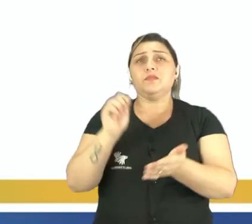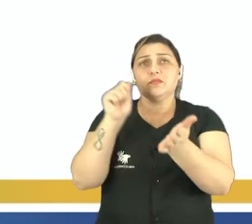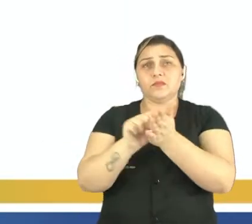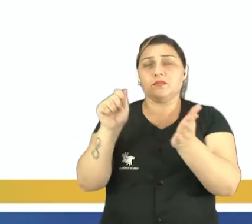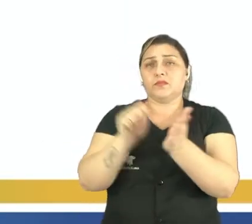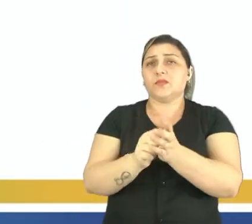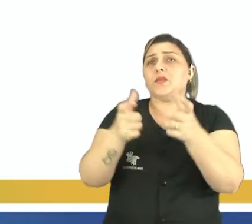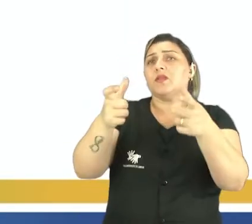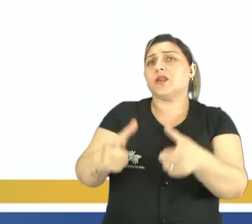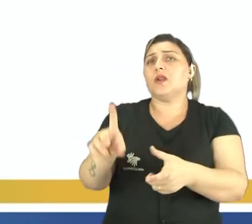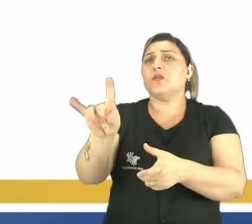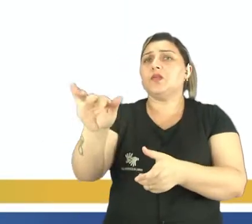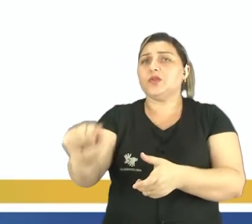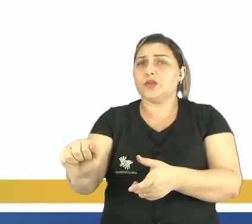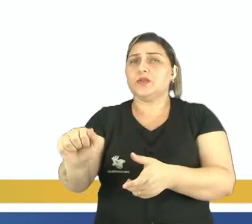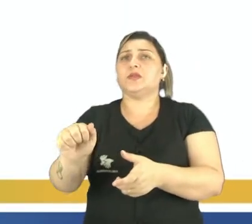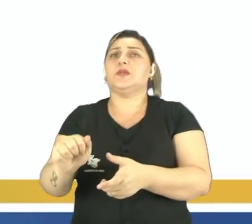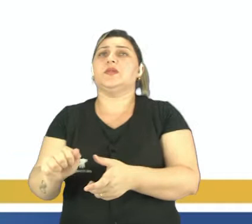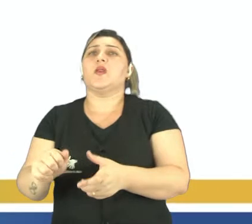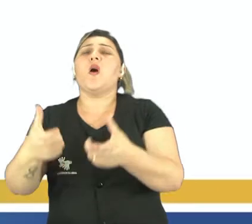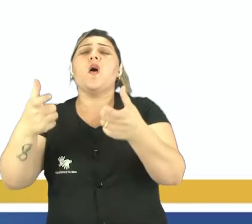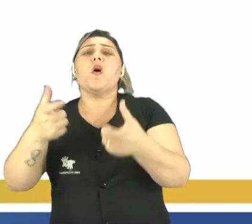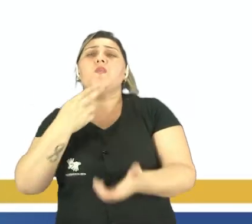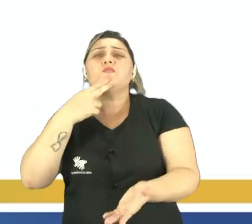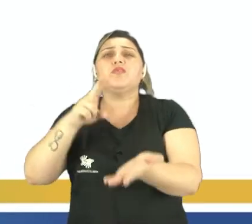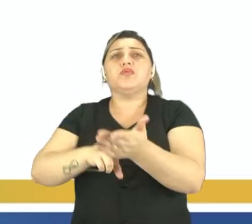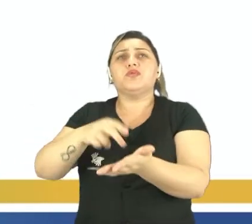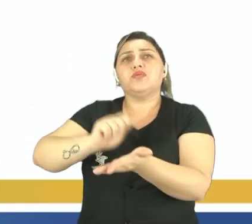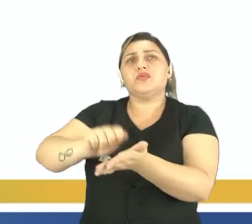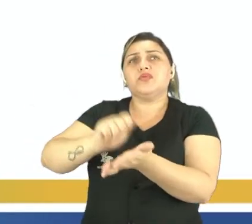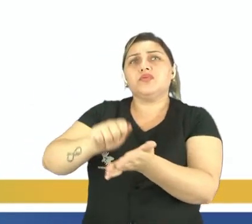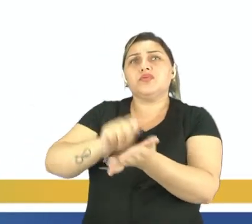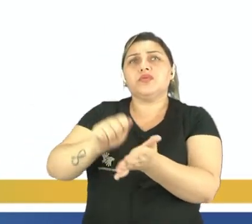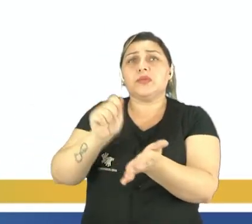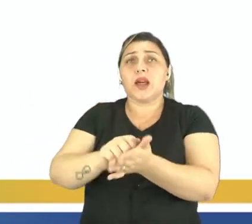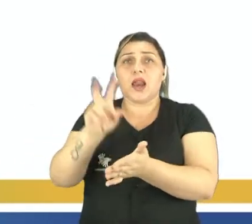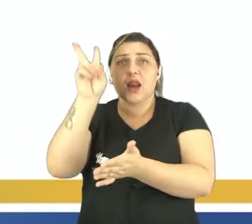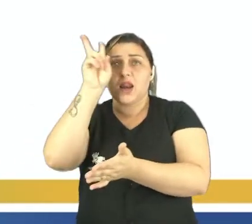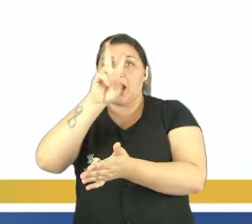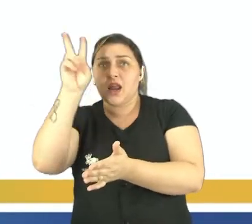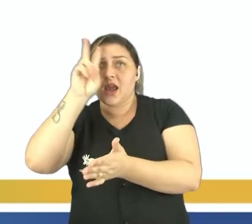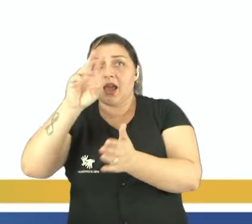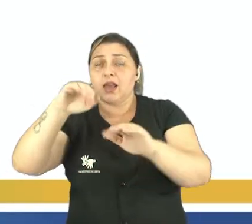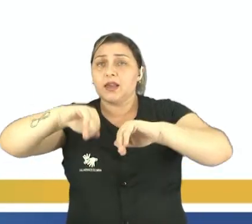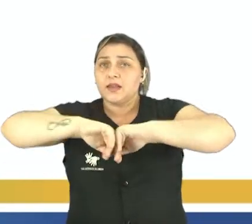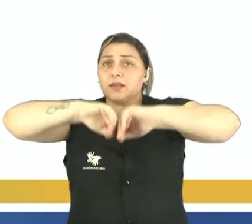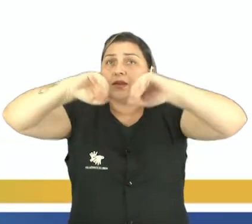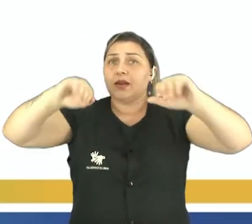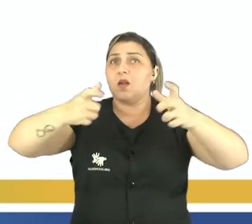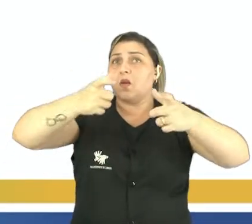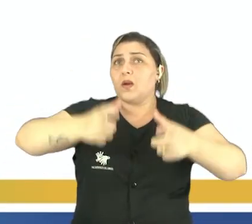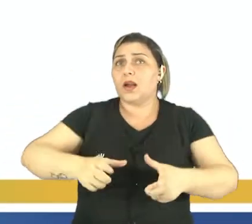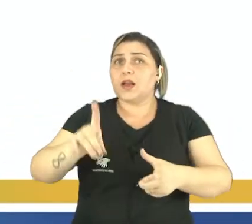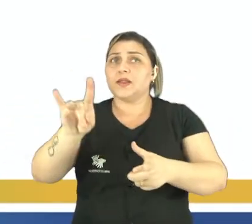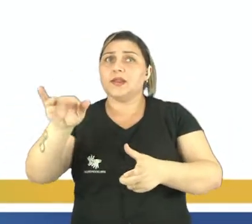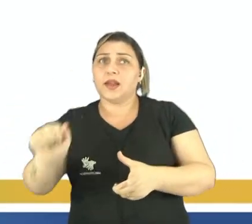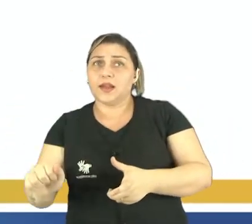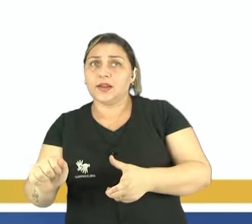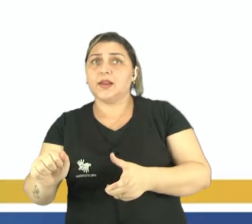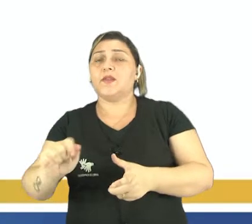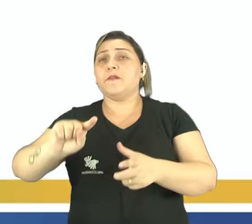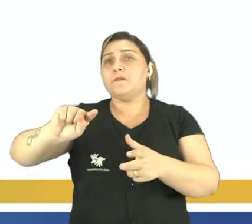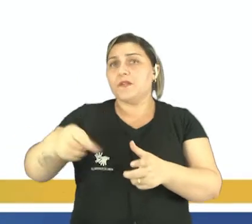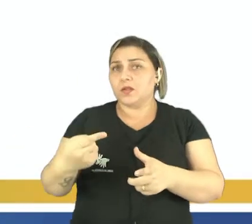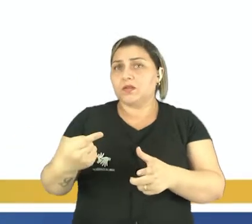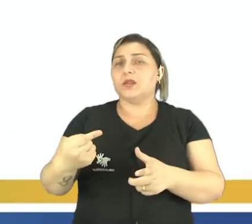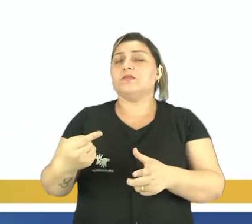Escreva o local e a data de onde a carta está sendo escrita. Lembrem-se de separar o local e a data por meio